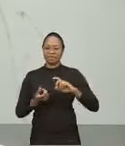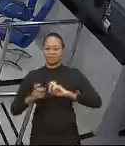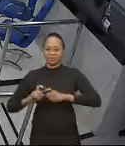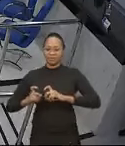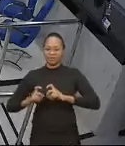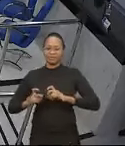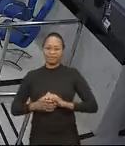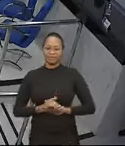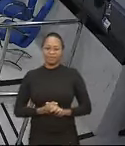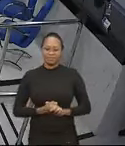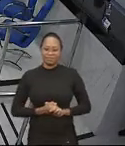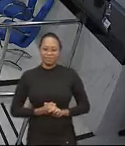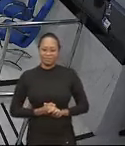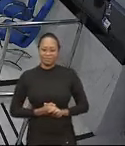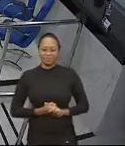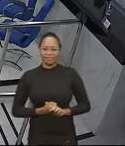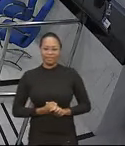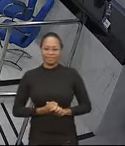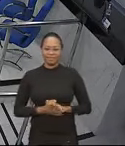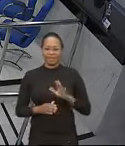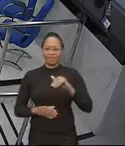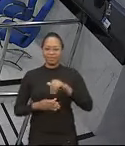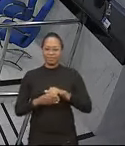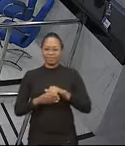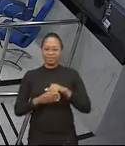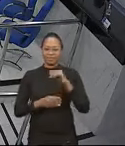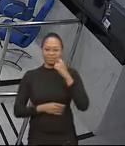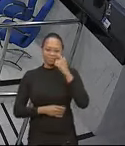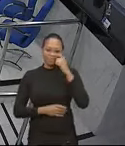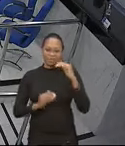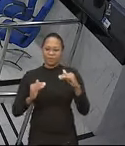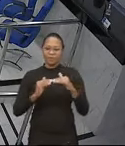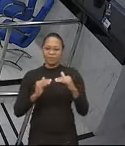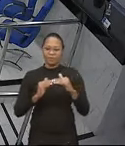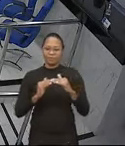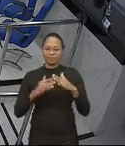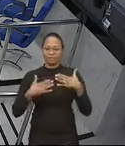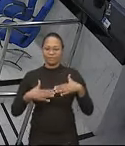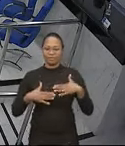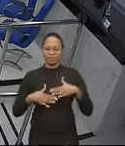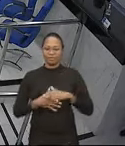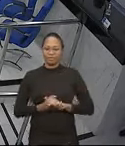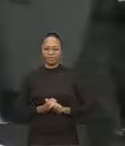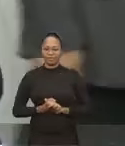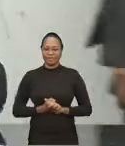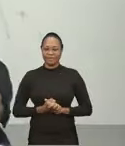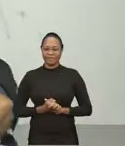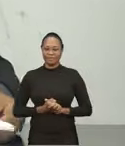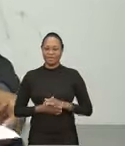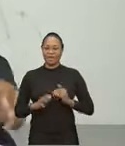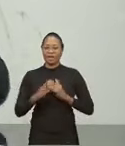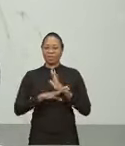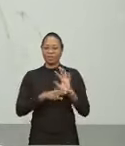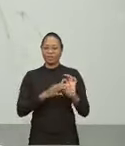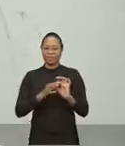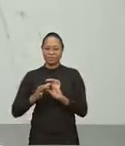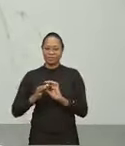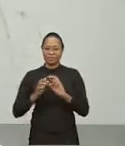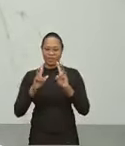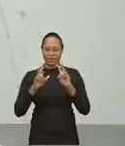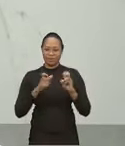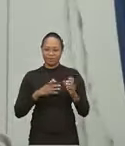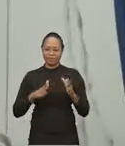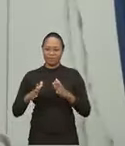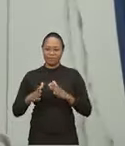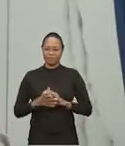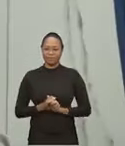discussão. Em votação. Em ordem permanece como está. Aprovado por unanimidade. Próxima matéria, senhor